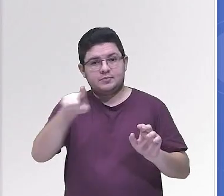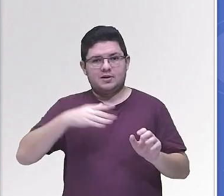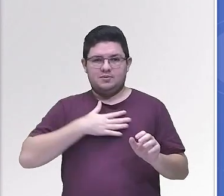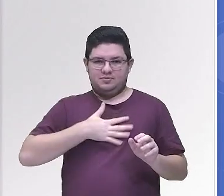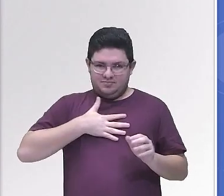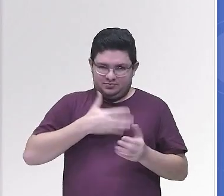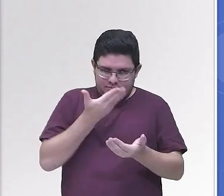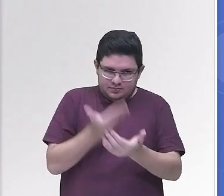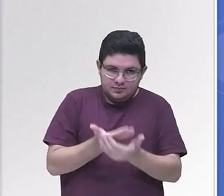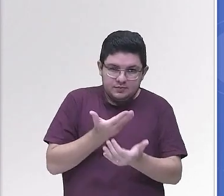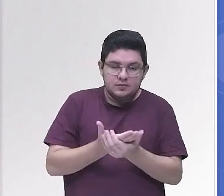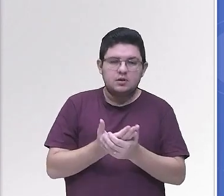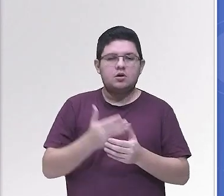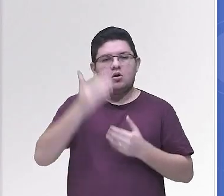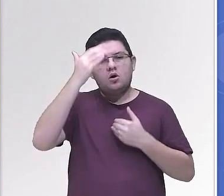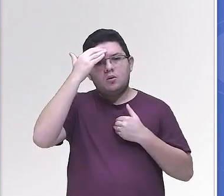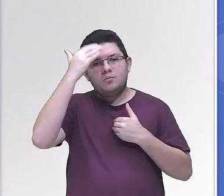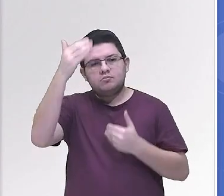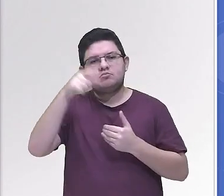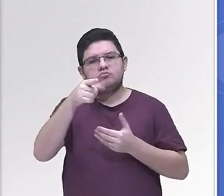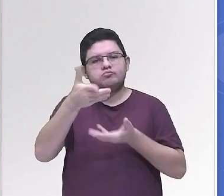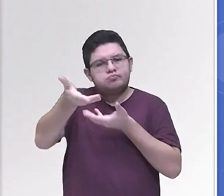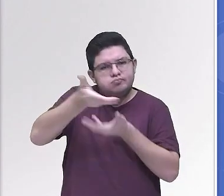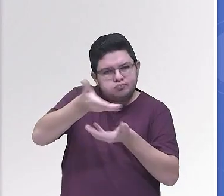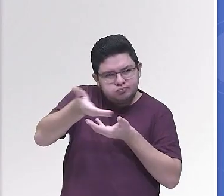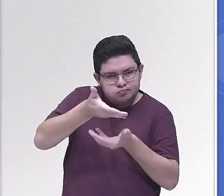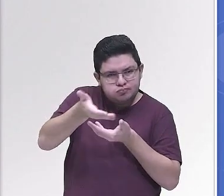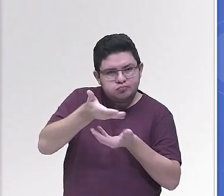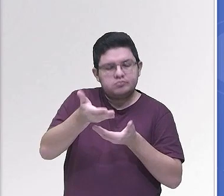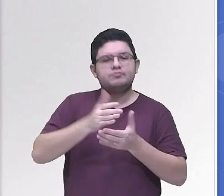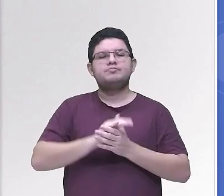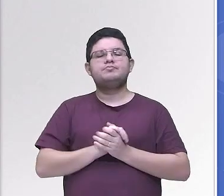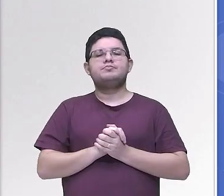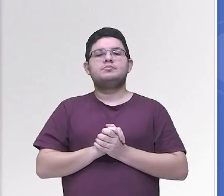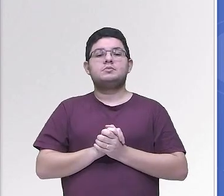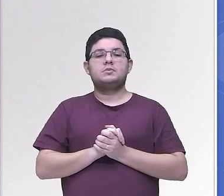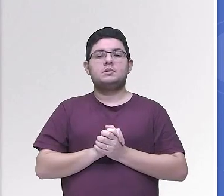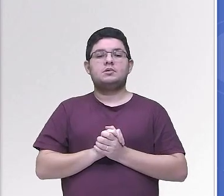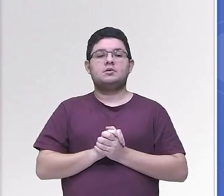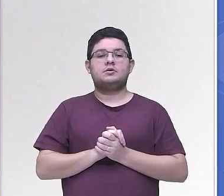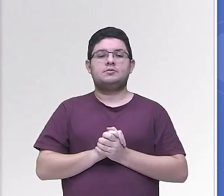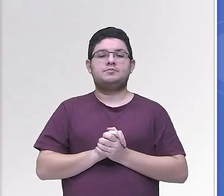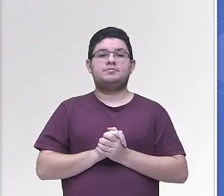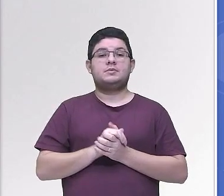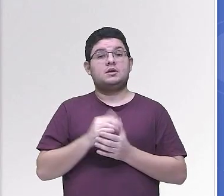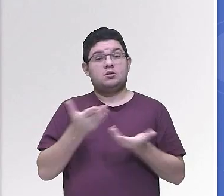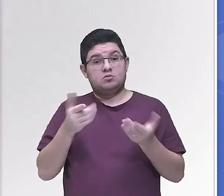de hoje. Obrigado pela presença de vocês aqui, tá bom? E fica aquele